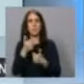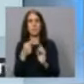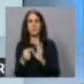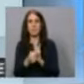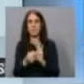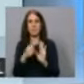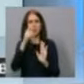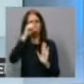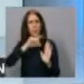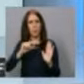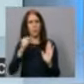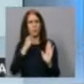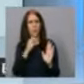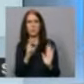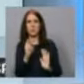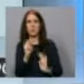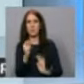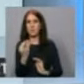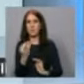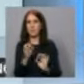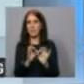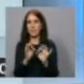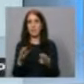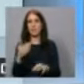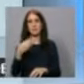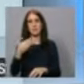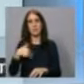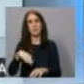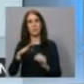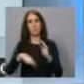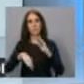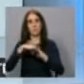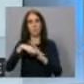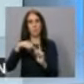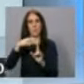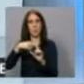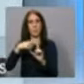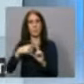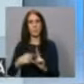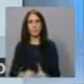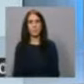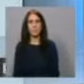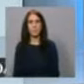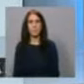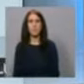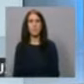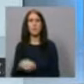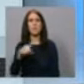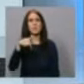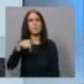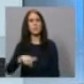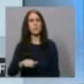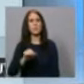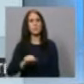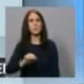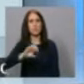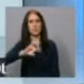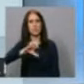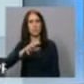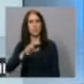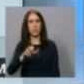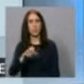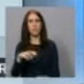bastante elevada, 13 graus também e 17 será a temperatura máxima. Para a região sul, aqui apenas